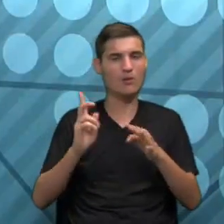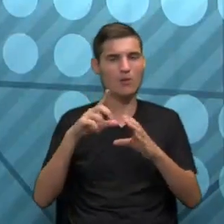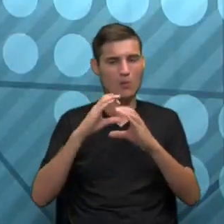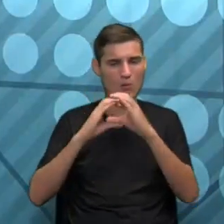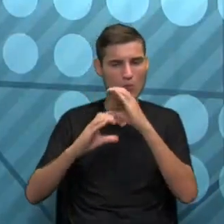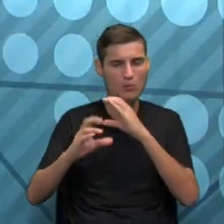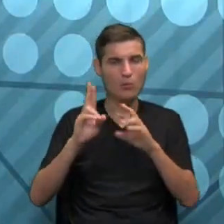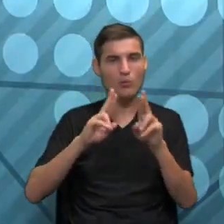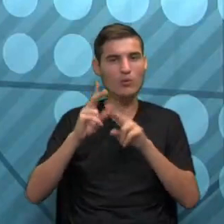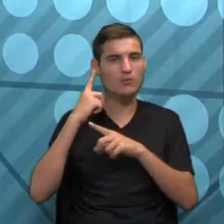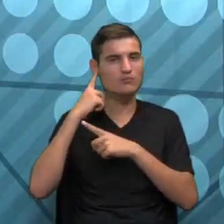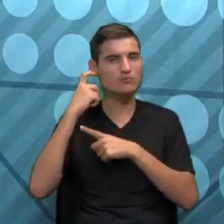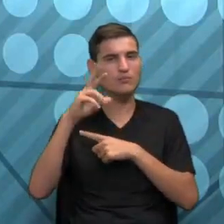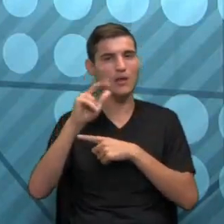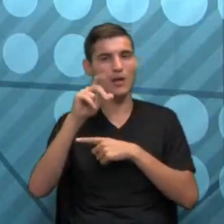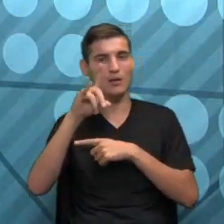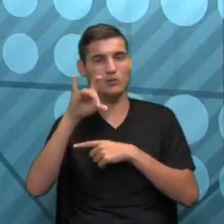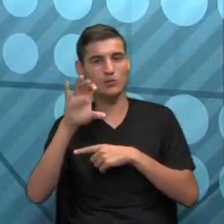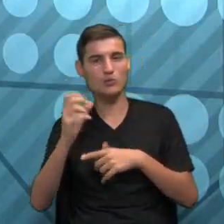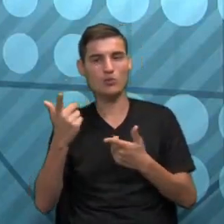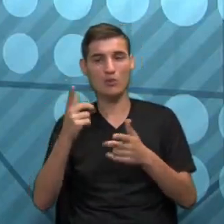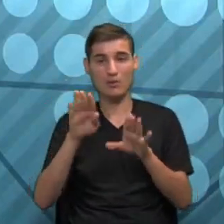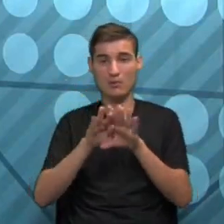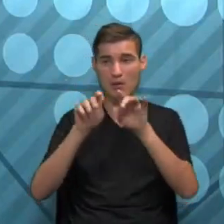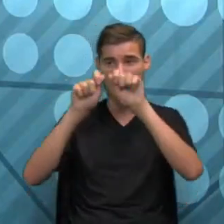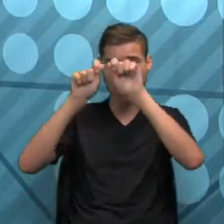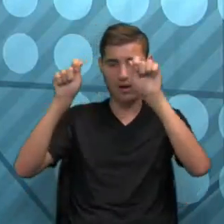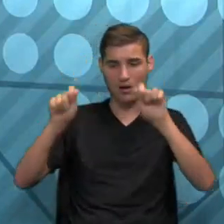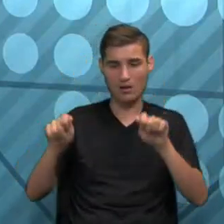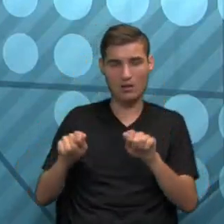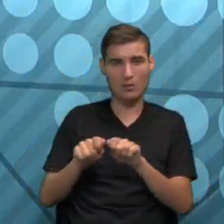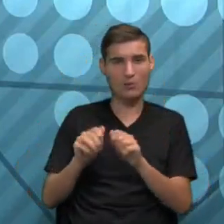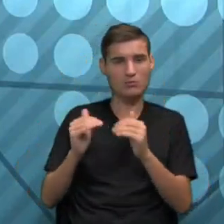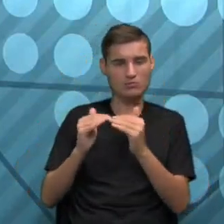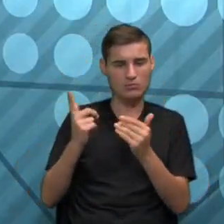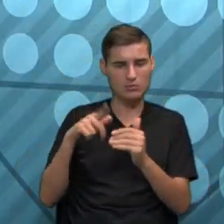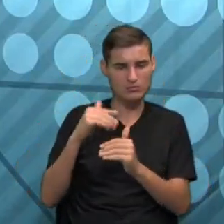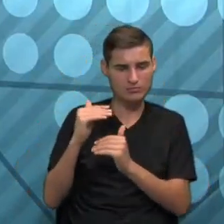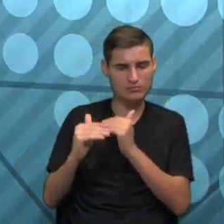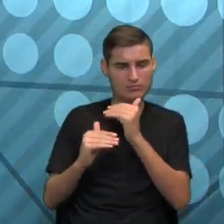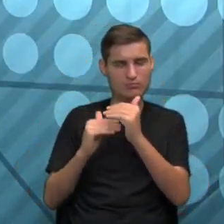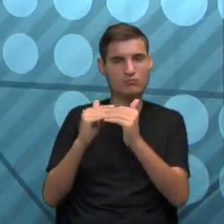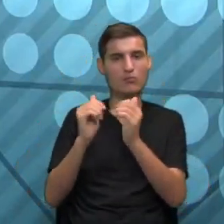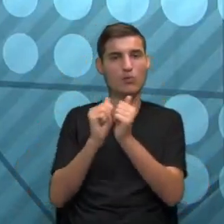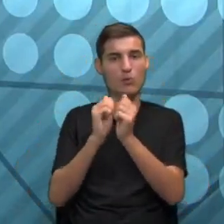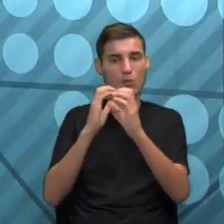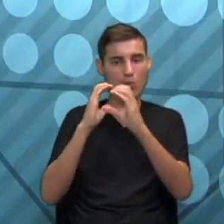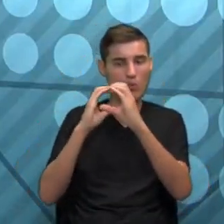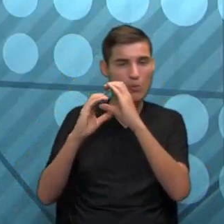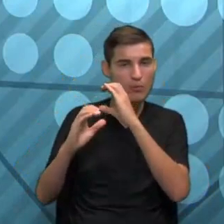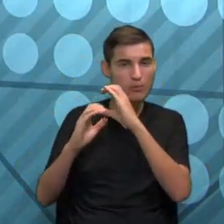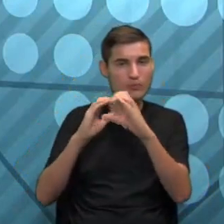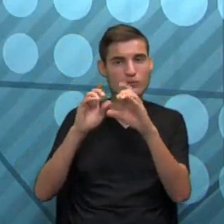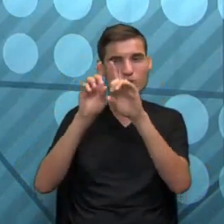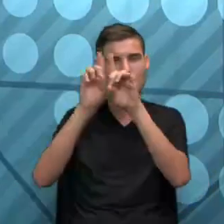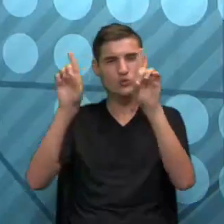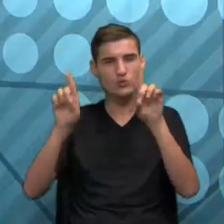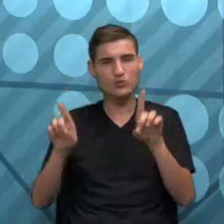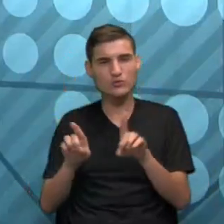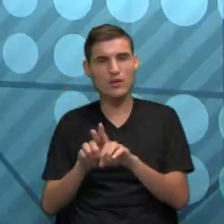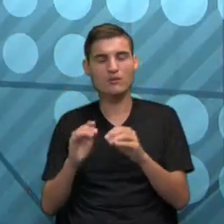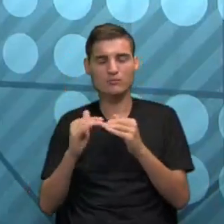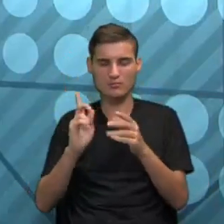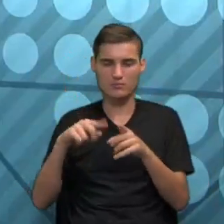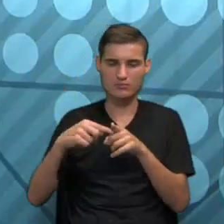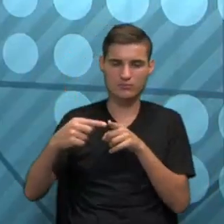via rádio, nas comunicações analógicas que estão passando aí gradativamente para as comunicações digitais, que eu vou comentar ao longo da